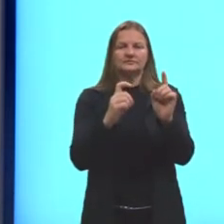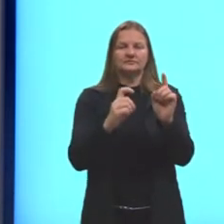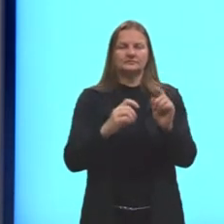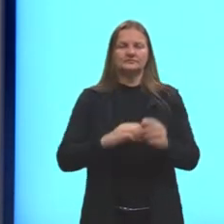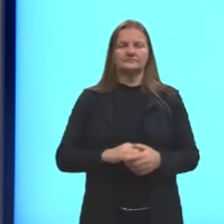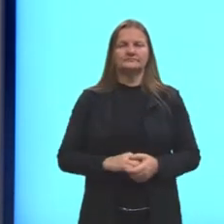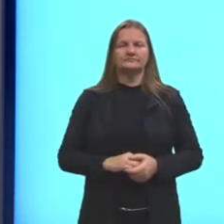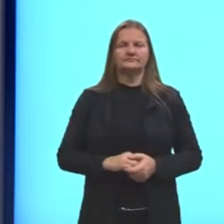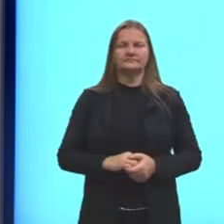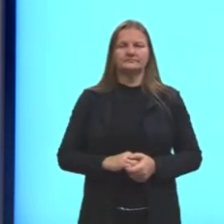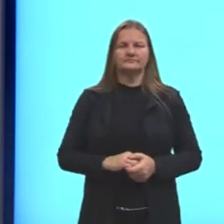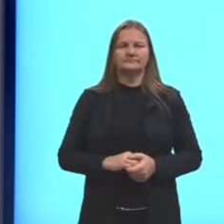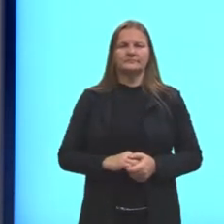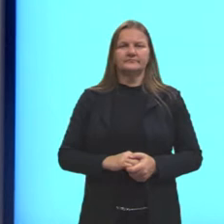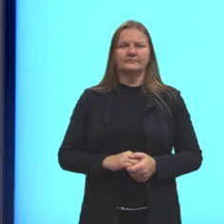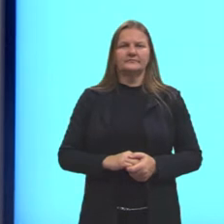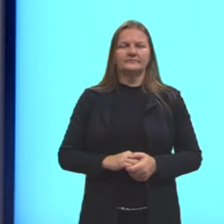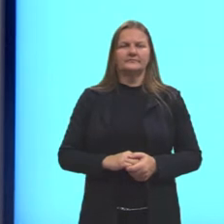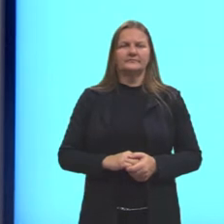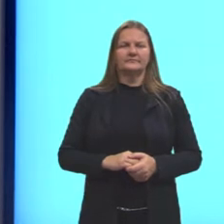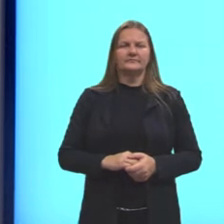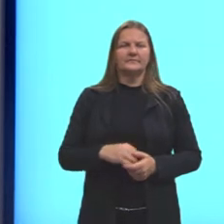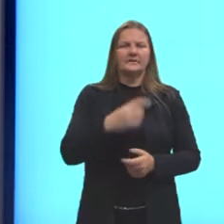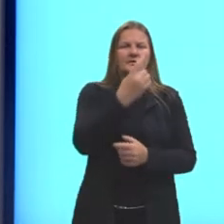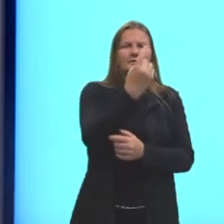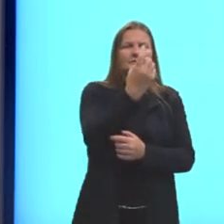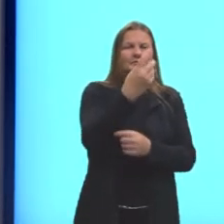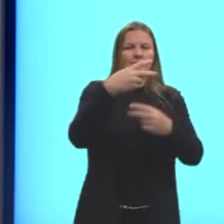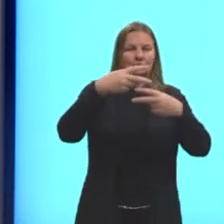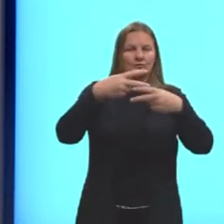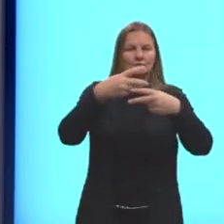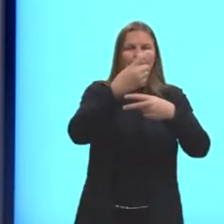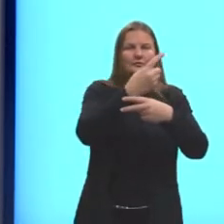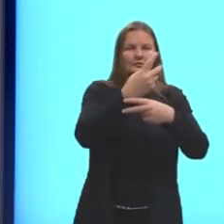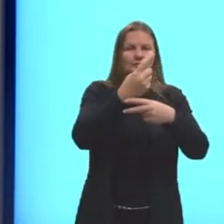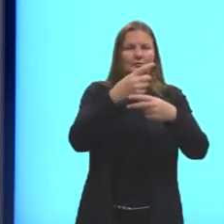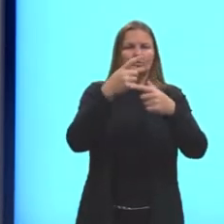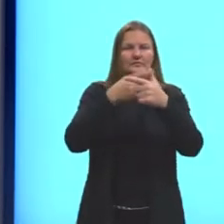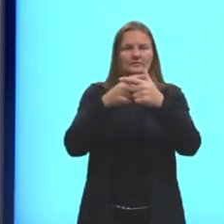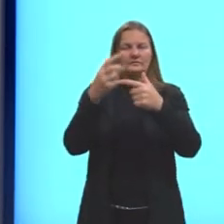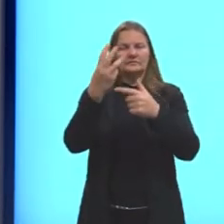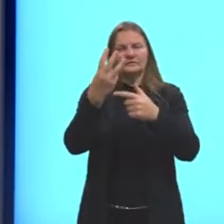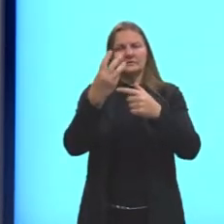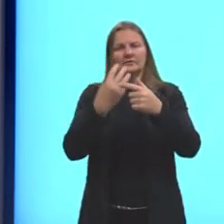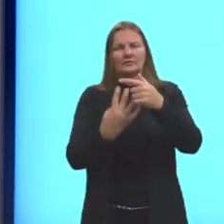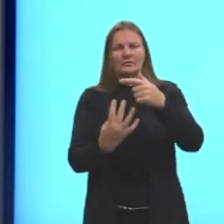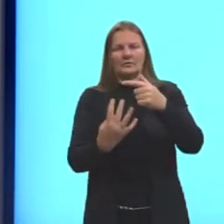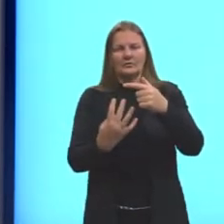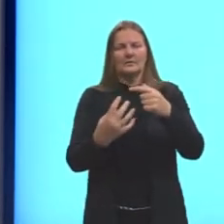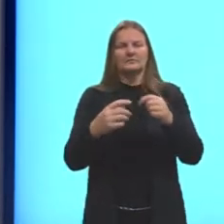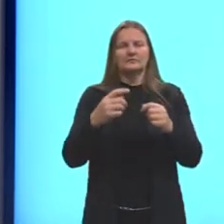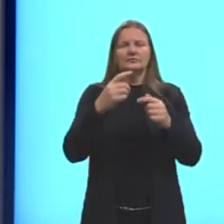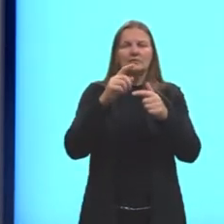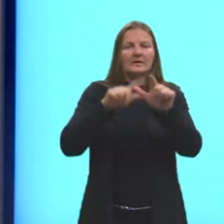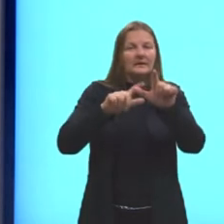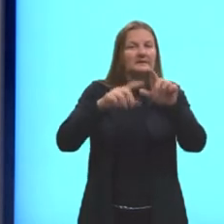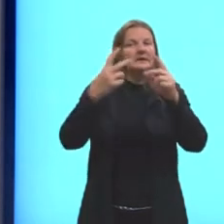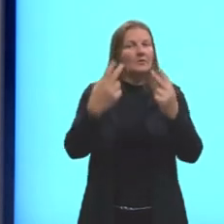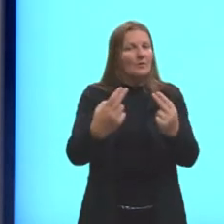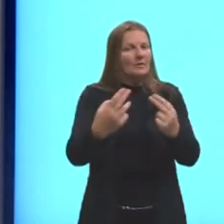4x né dividimos o coeficiente 12 ou pelo término evidência e repetimos a letrinha